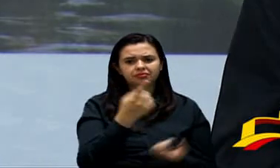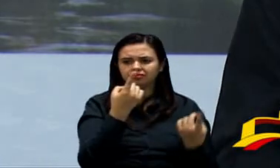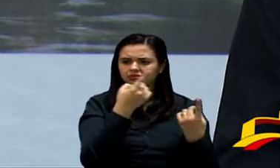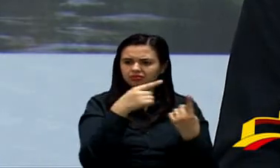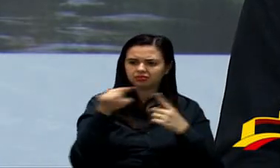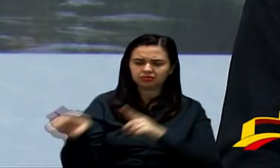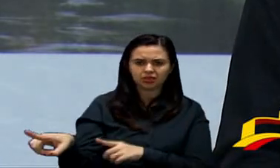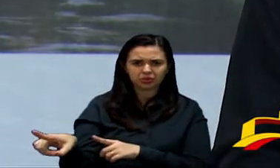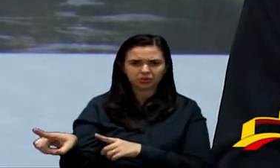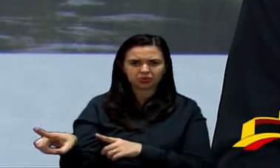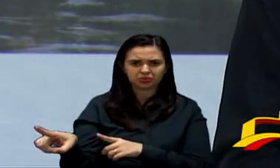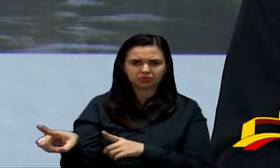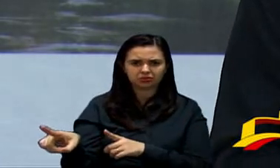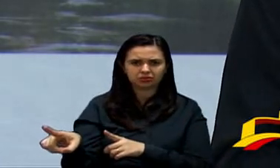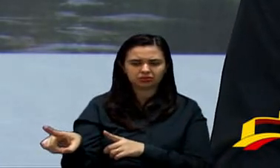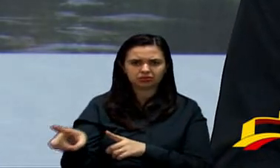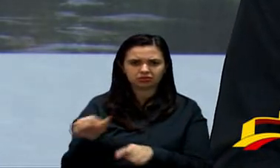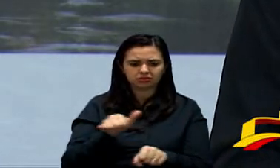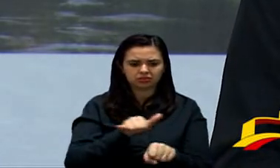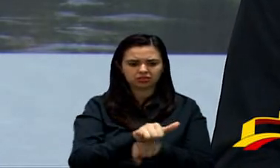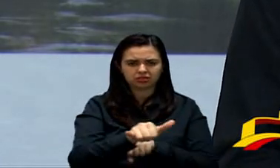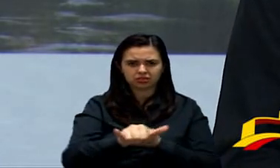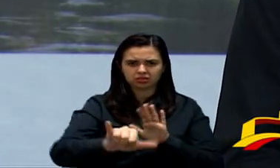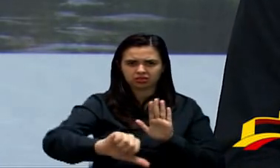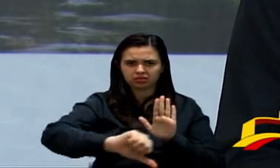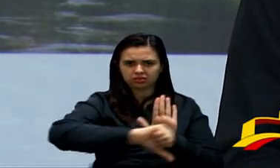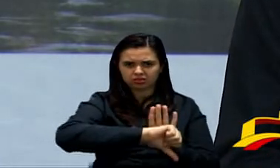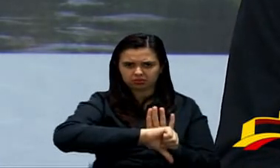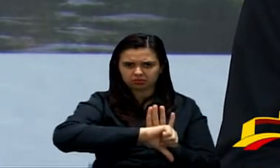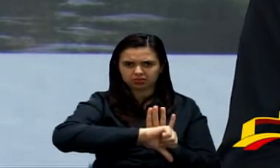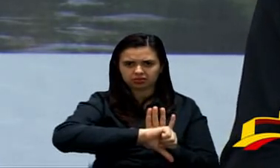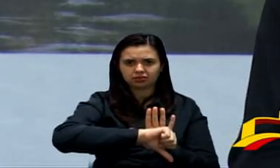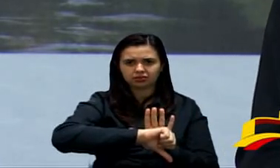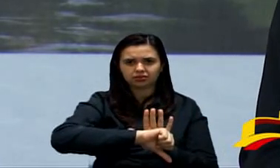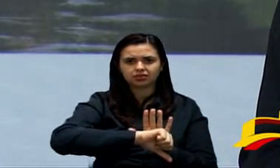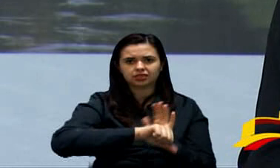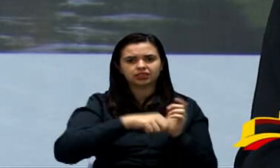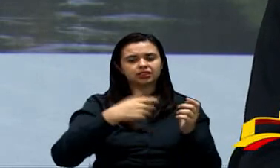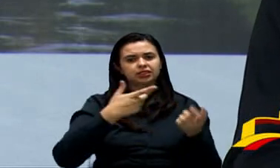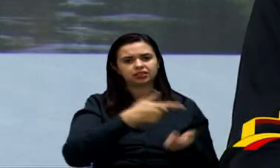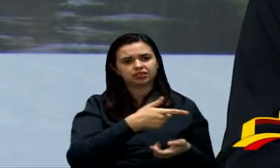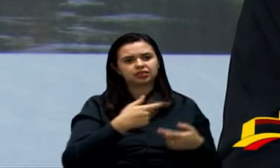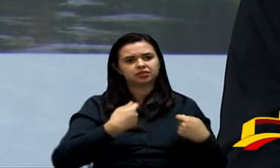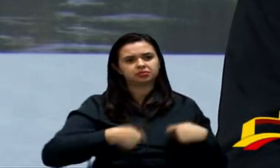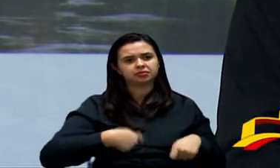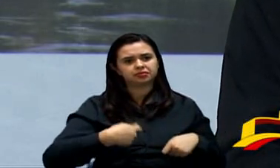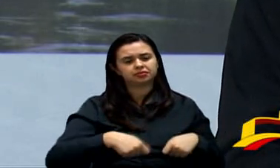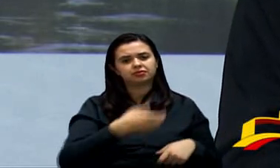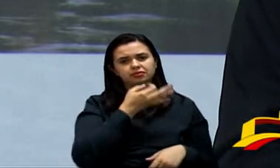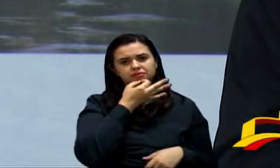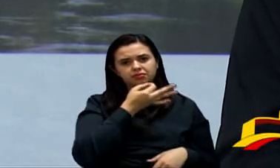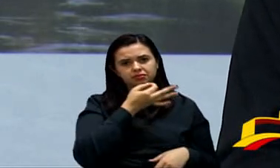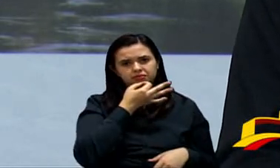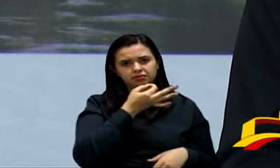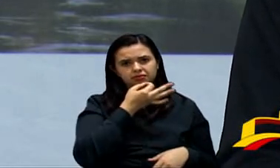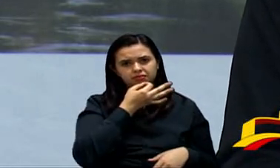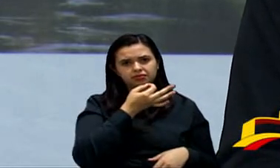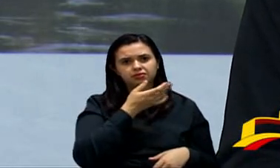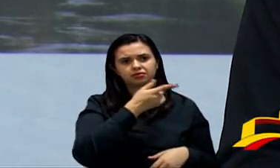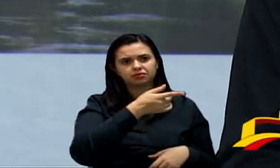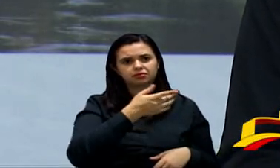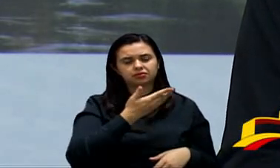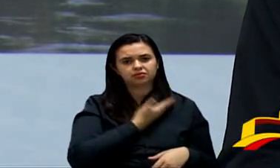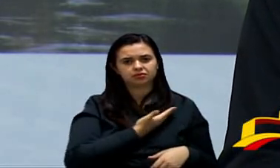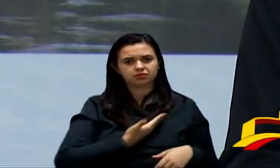ele fala, vereador Luiz Santos, ele deveria ter feito a moção, presidente, quando o governador eleito